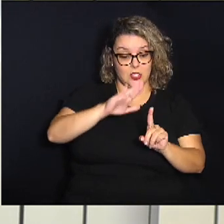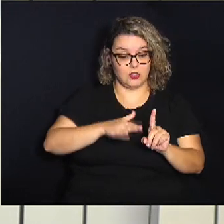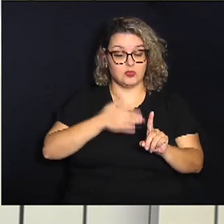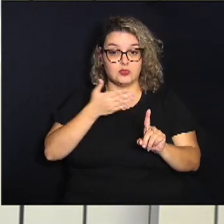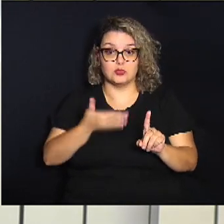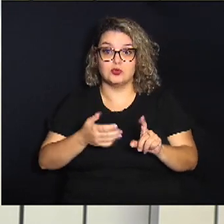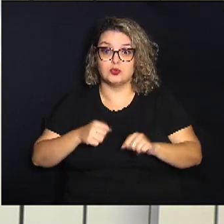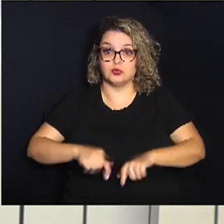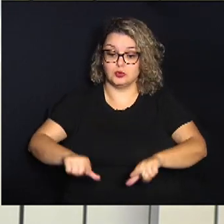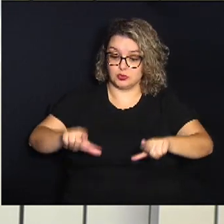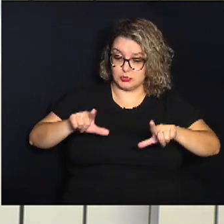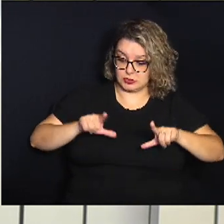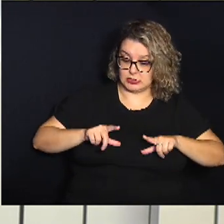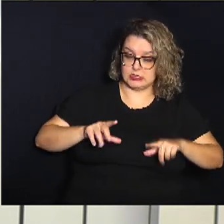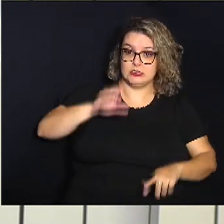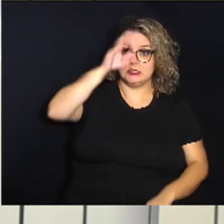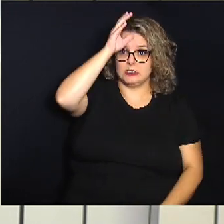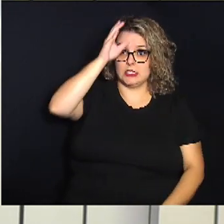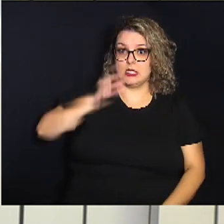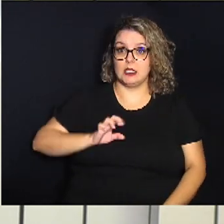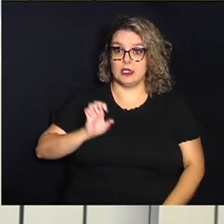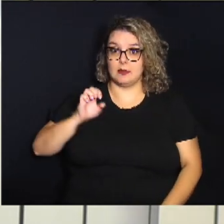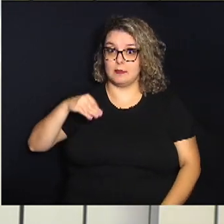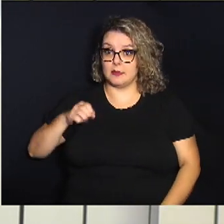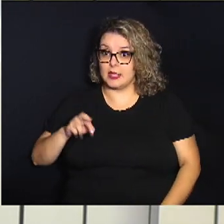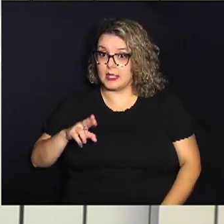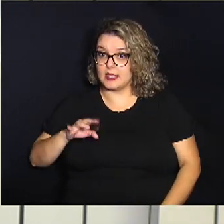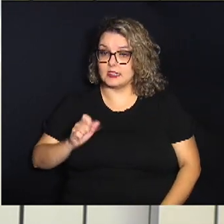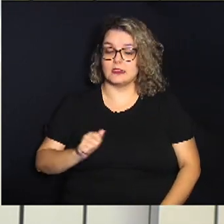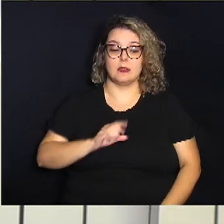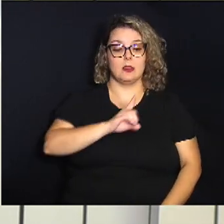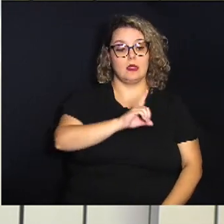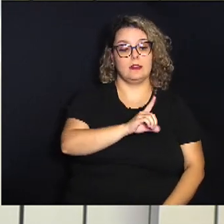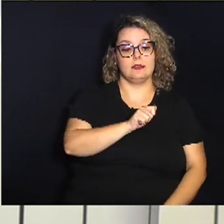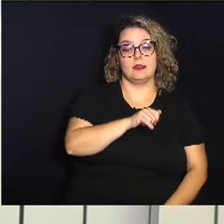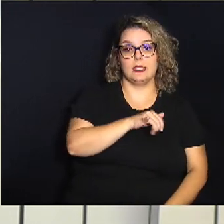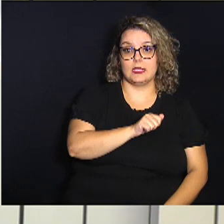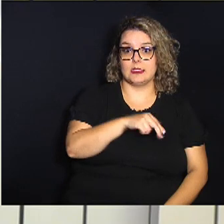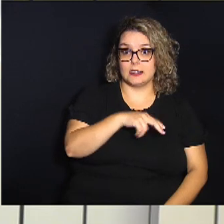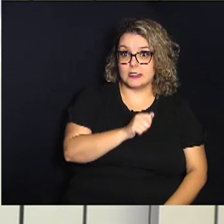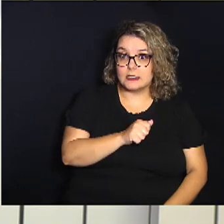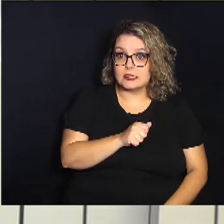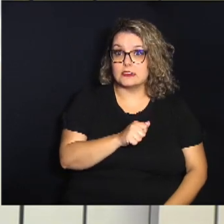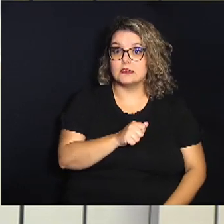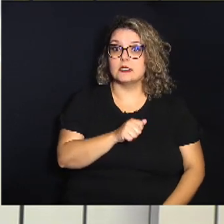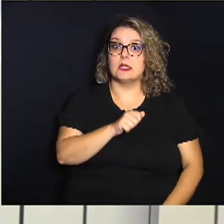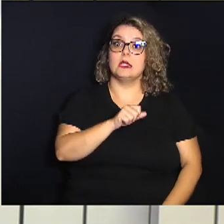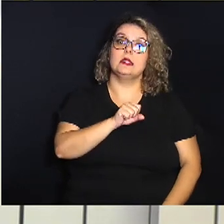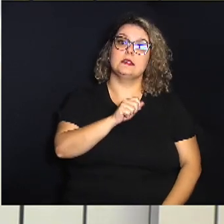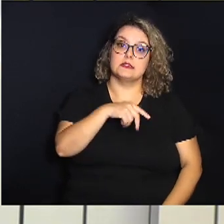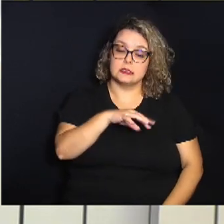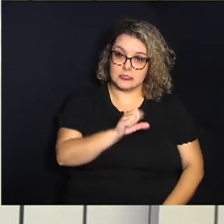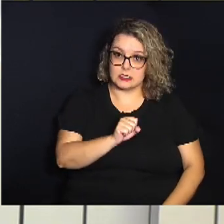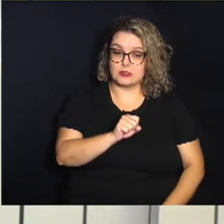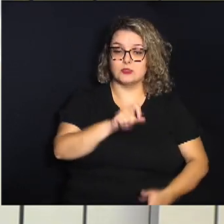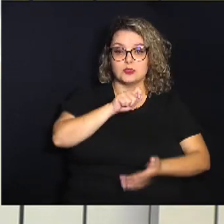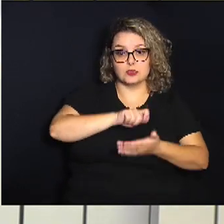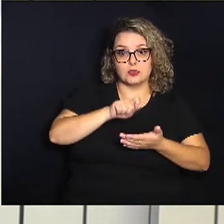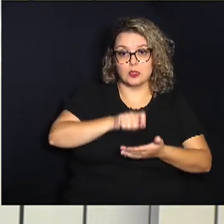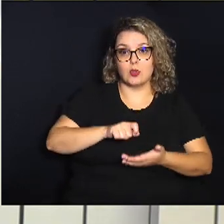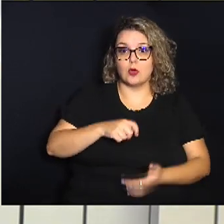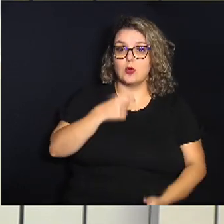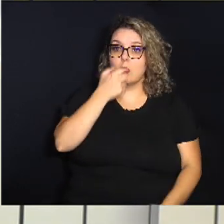entrega do título de cidadã emérita para a Daiane Real da Silva Lima dos Santos, autoria do vereador